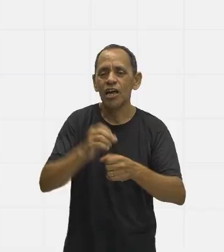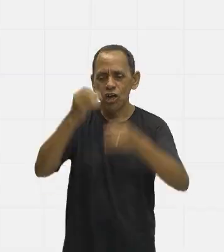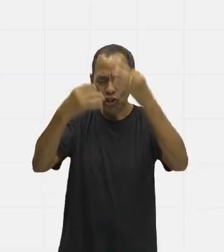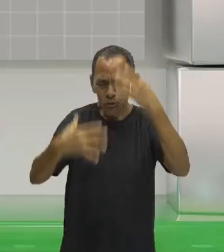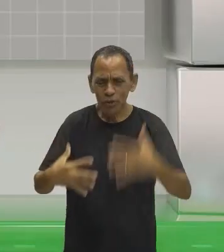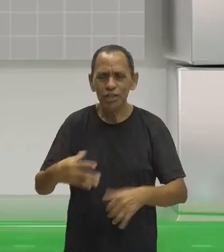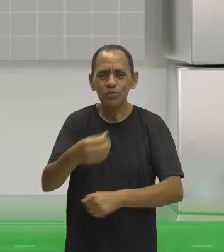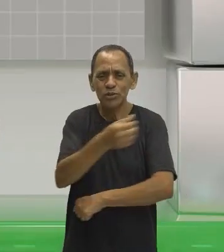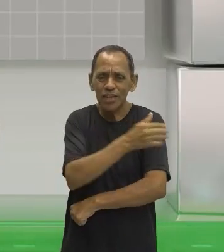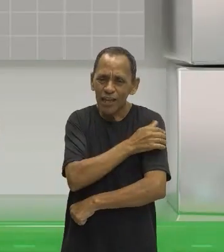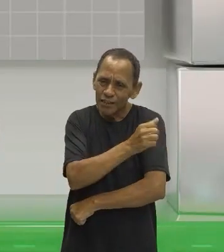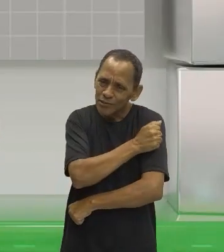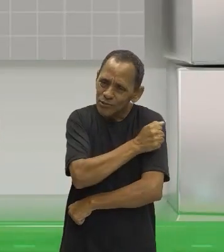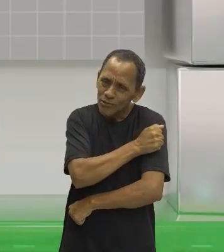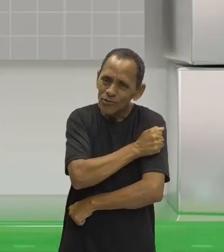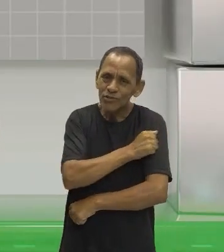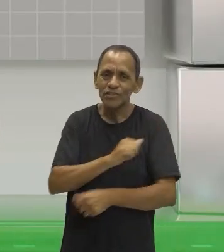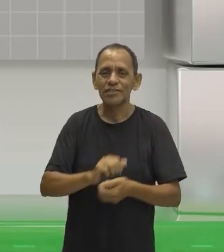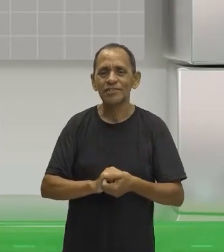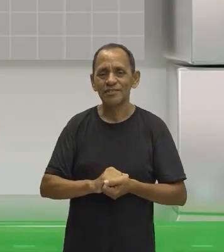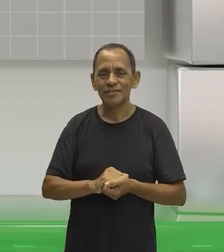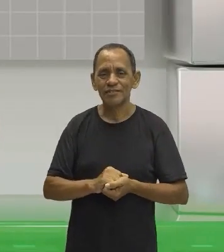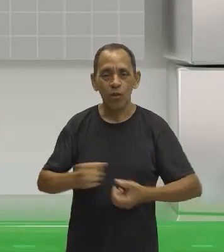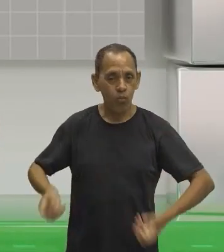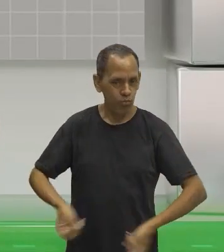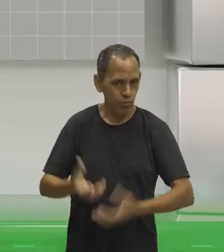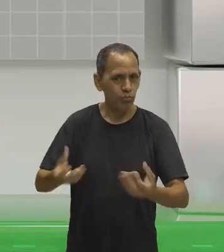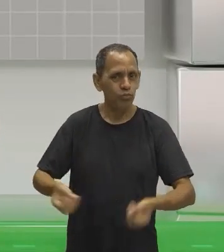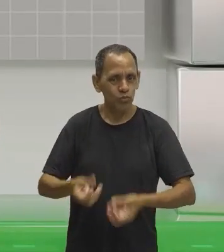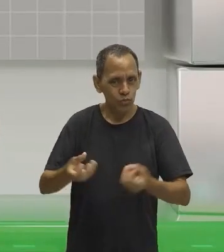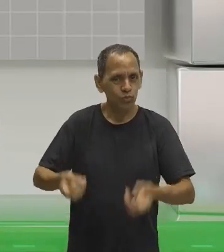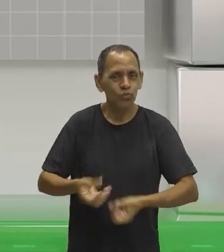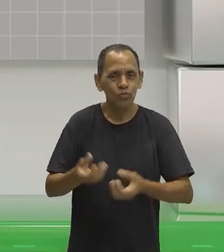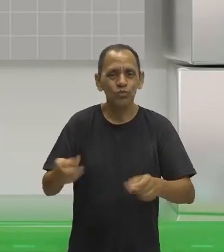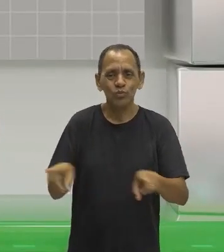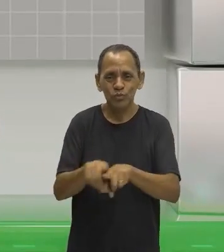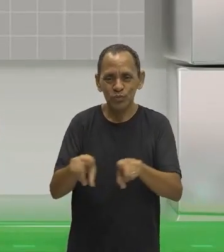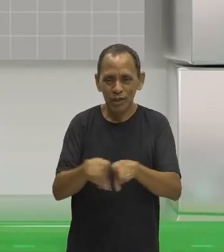É o ponto que vem a seguir, incentive os estudantes a participarem das